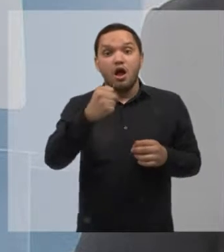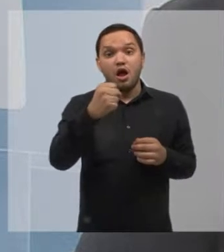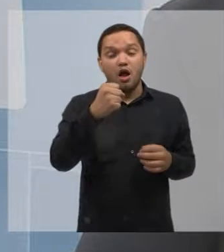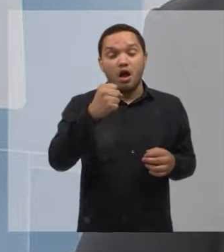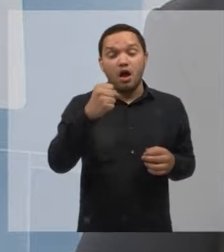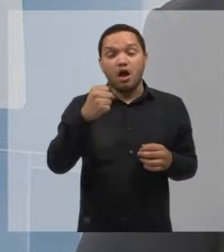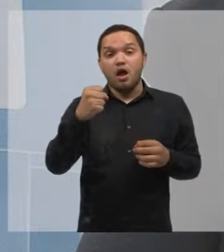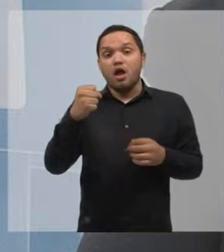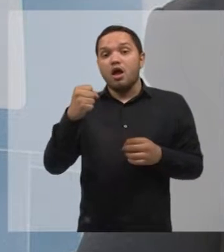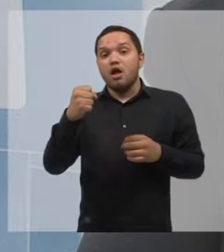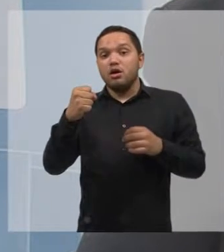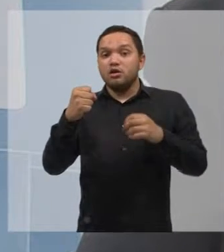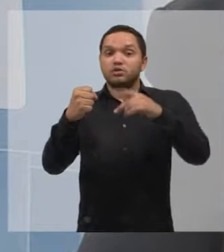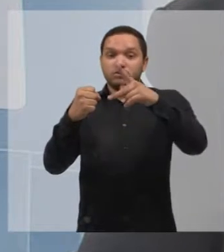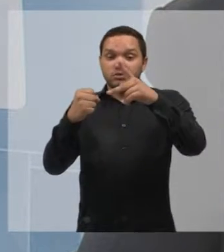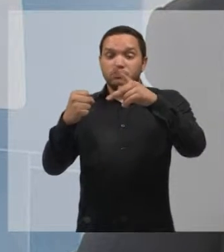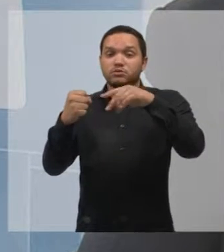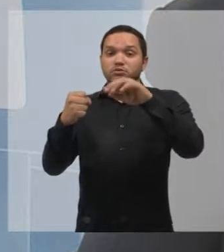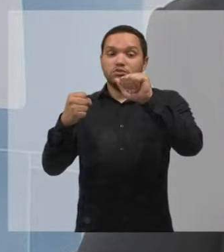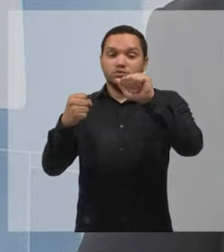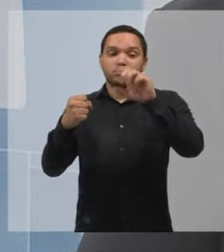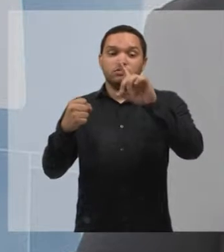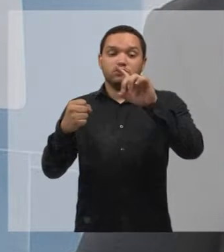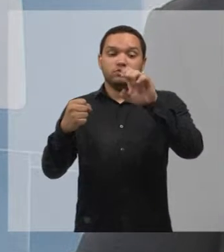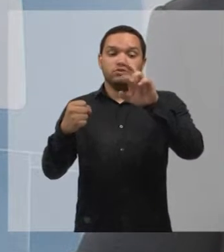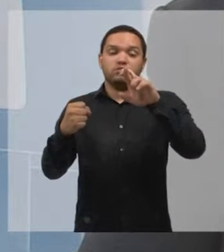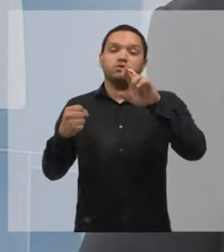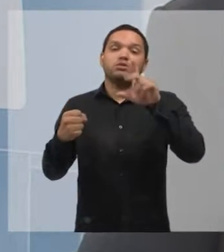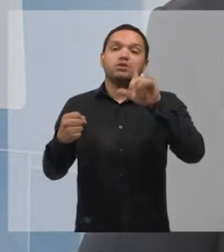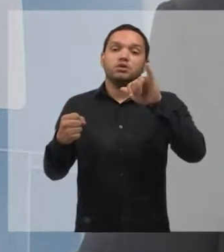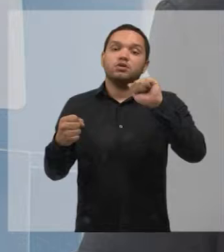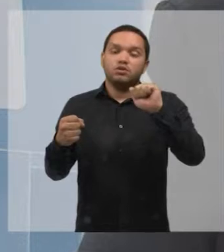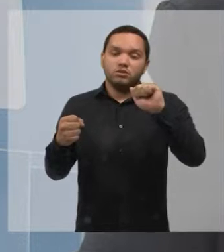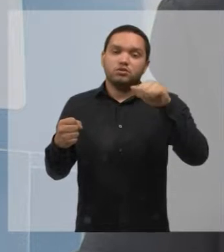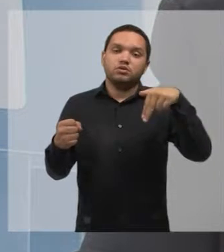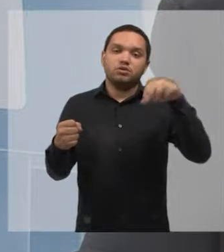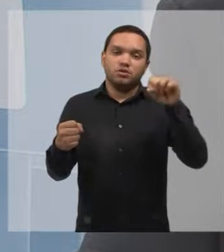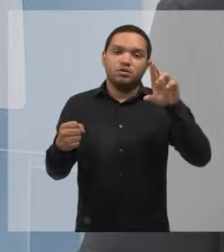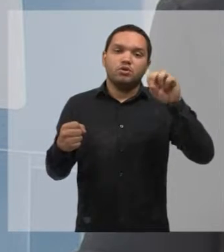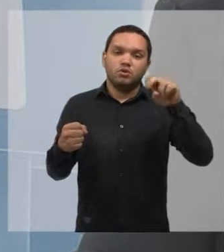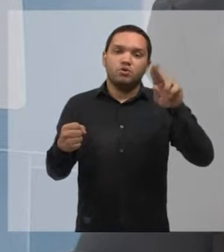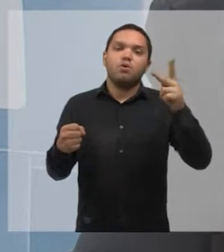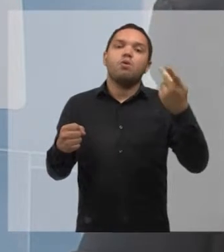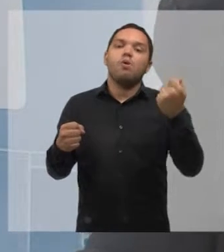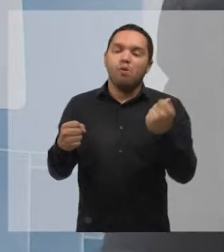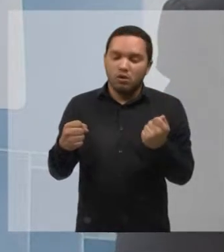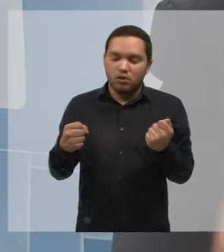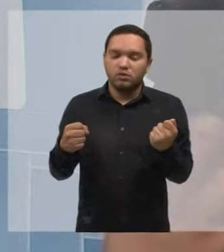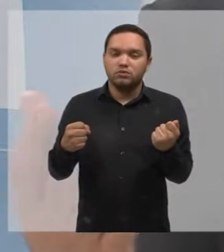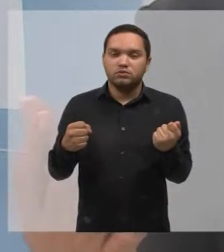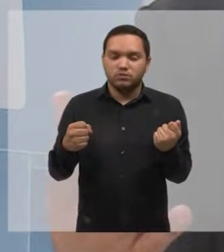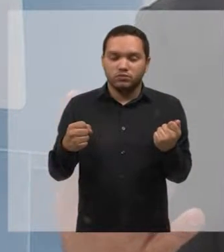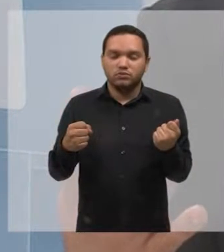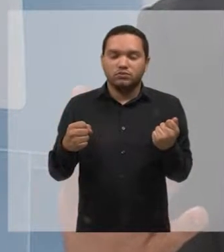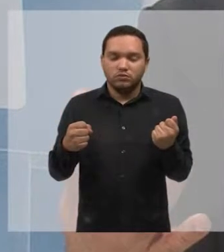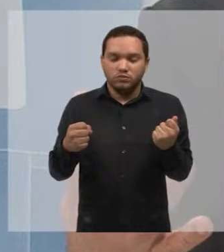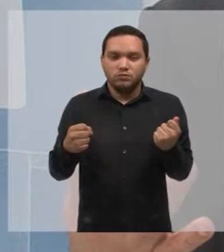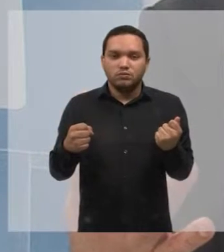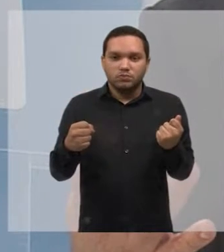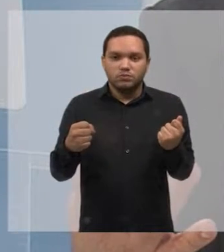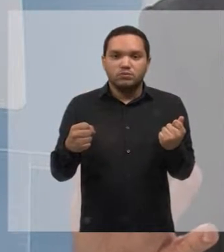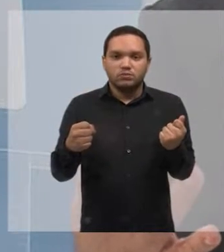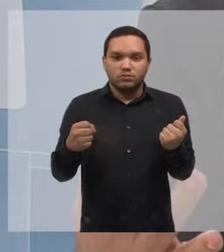Guiar. Não, a segunda secretaria é a Adelânia Noronha. Desculpe, Adelânia Noronha. Adelânia Noronha. Aí a vinda do